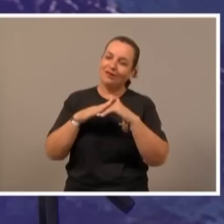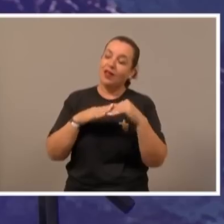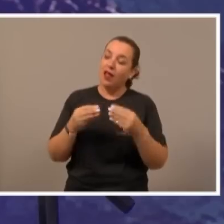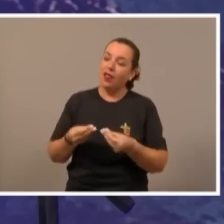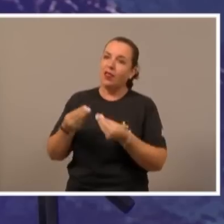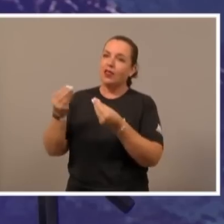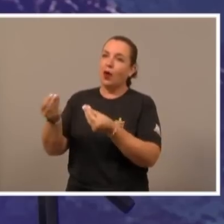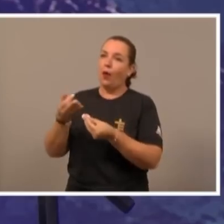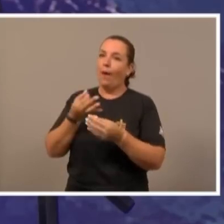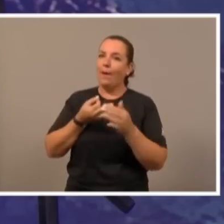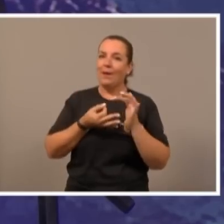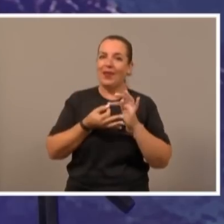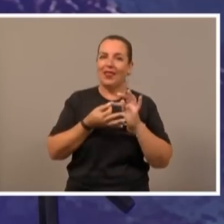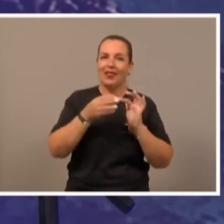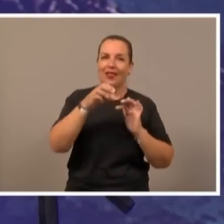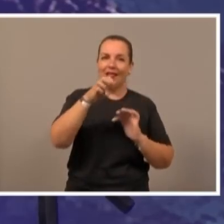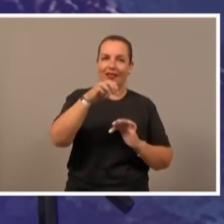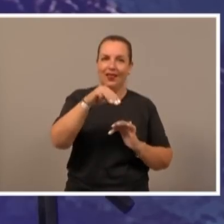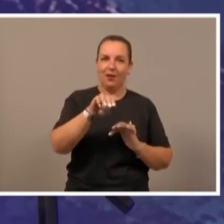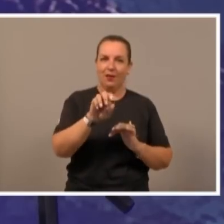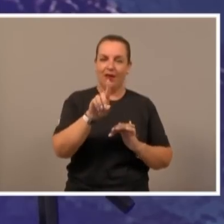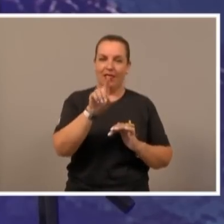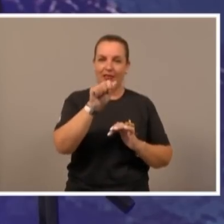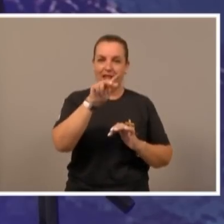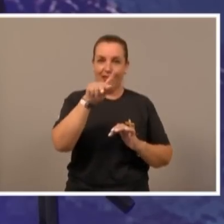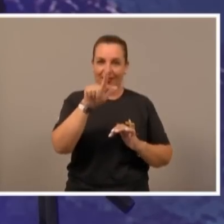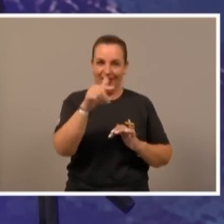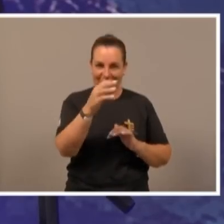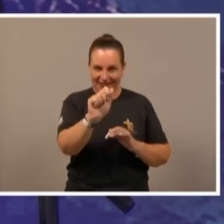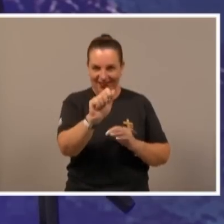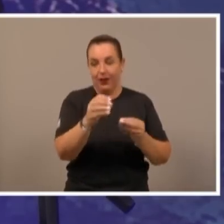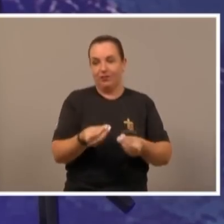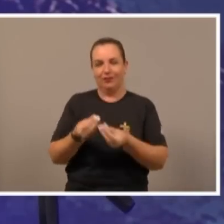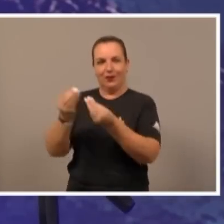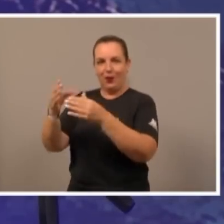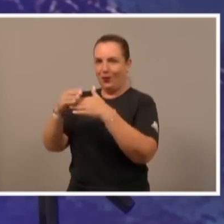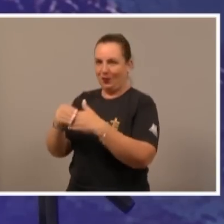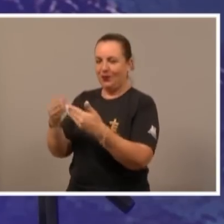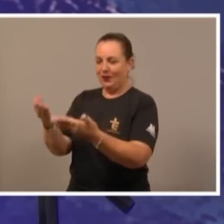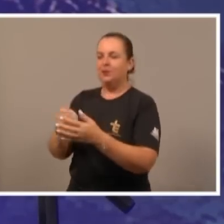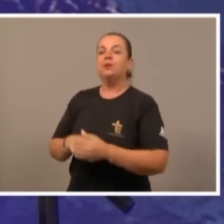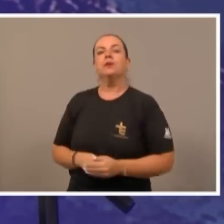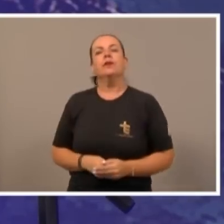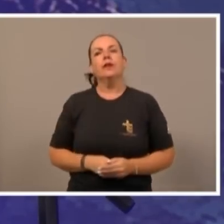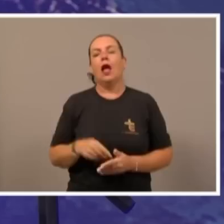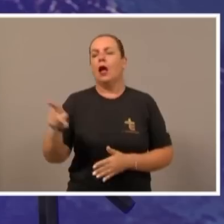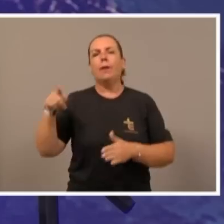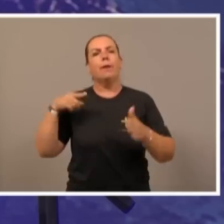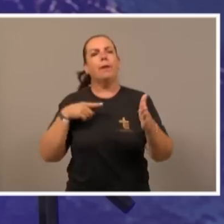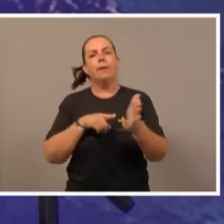medalha da Imaculada Conceição que colocou na mão dele. Ela lhe perguntou: